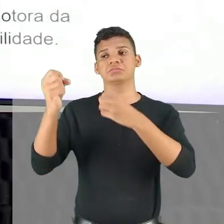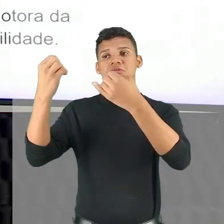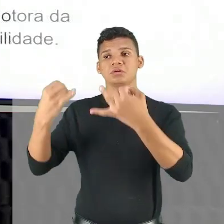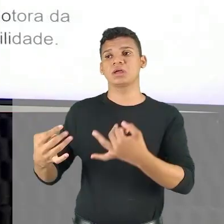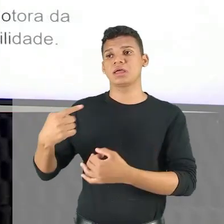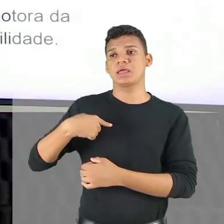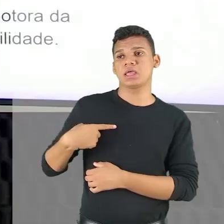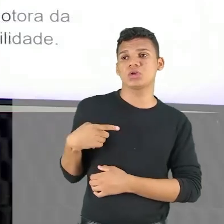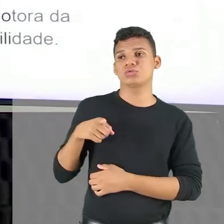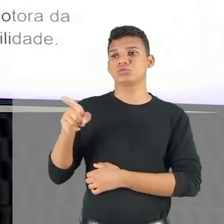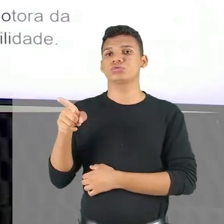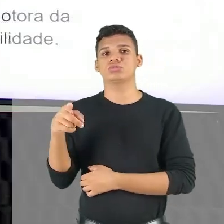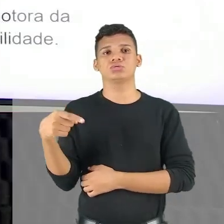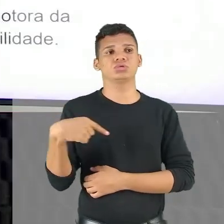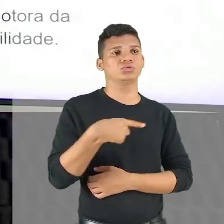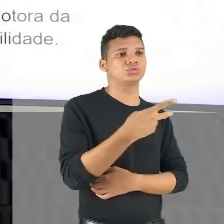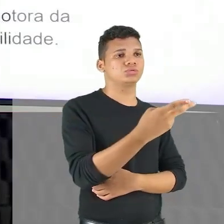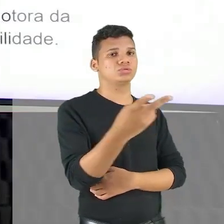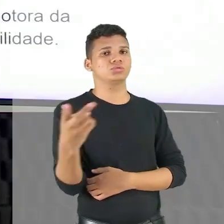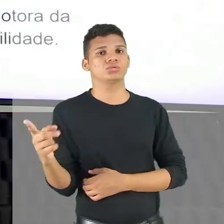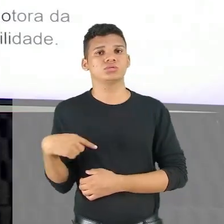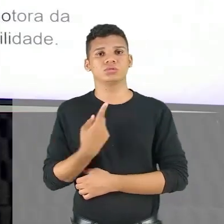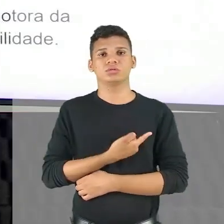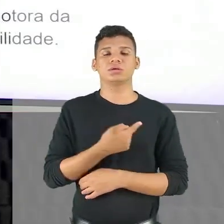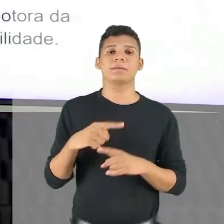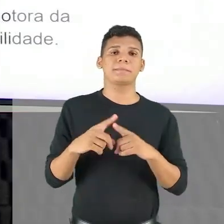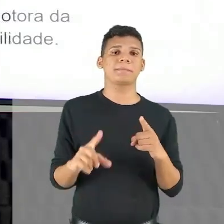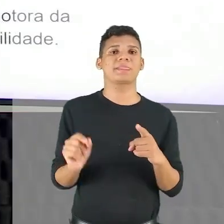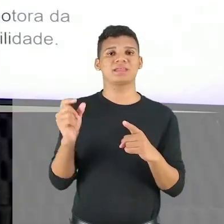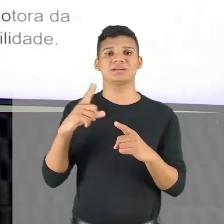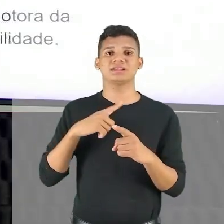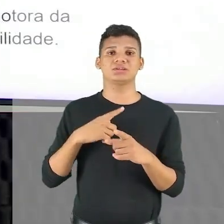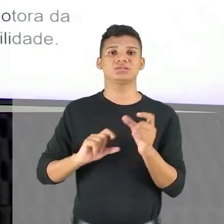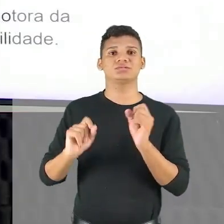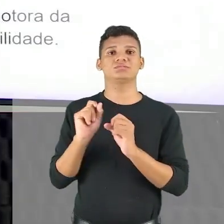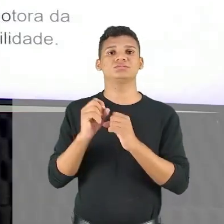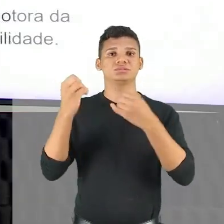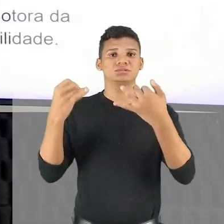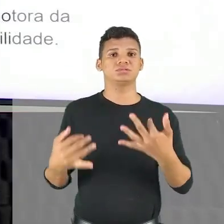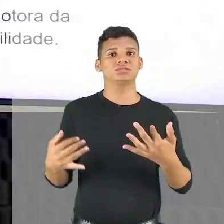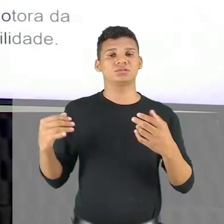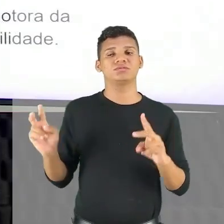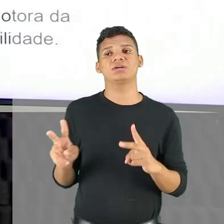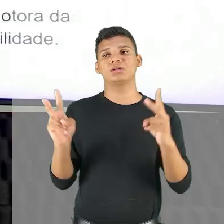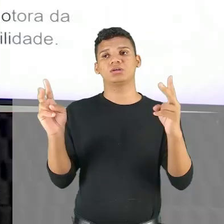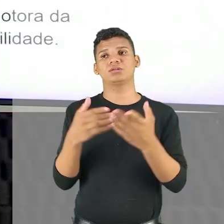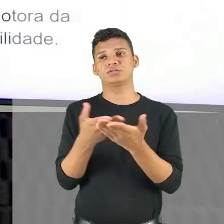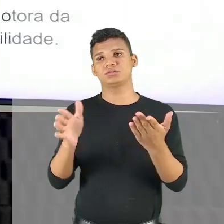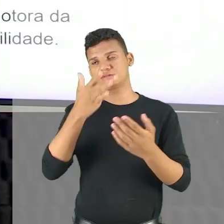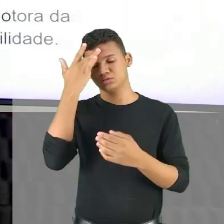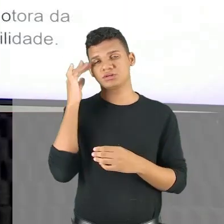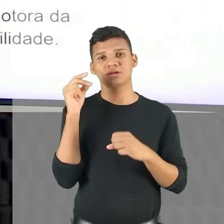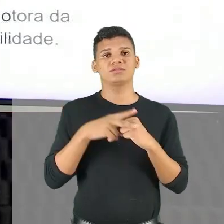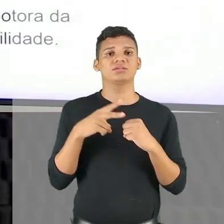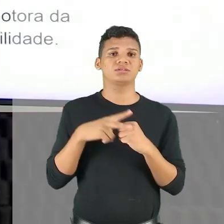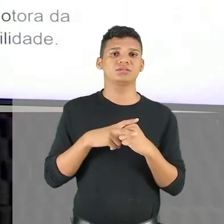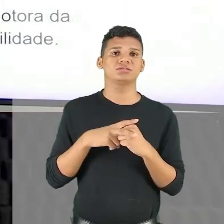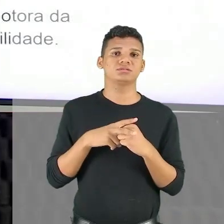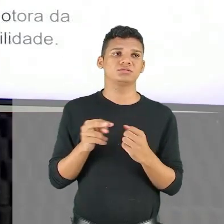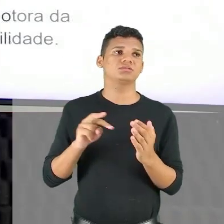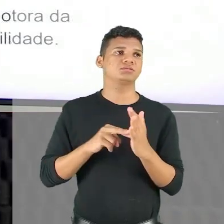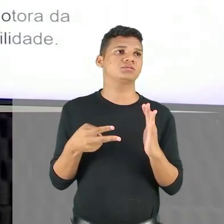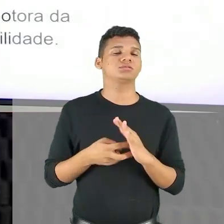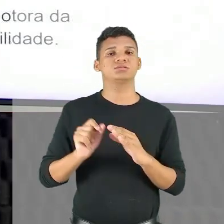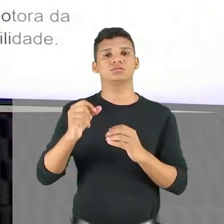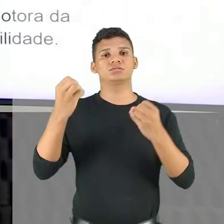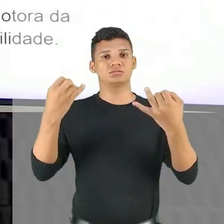tu, eu agrego outras vozes. Mas para impor valores para lactante, impor é com verbos no imperativo, né? Que